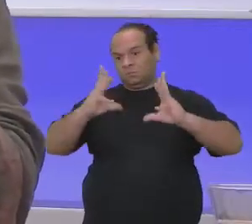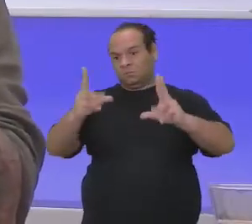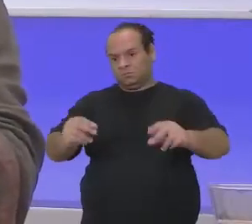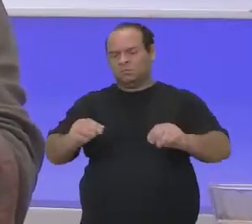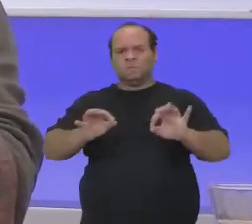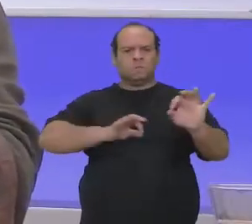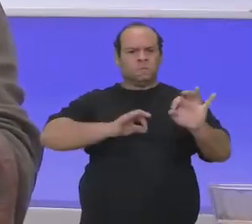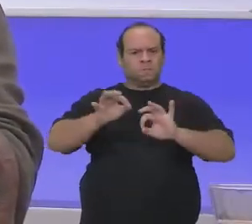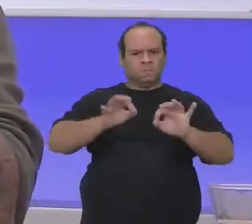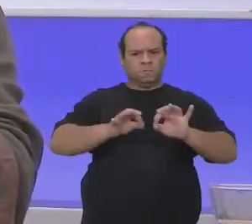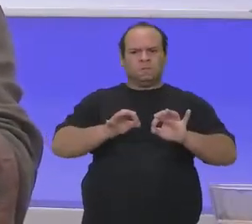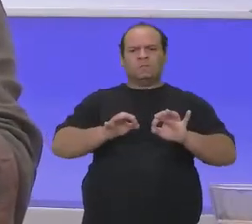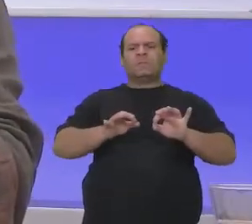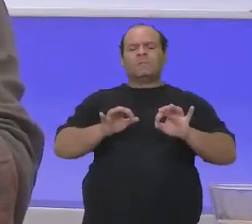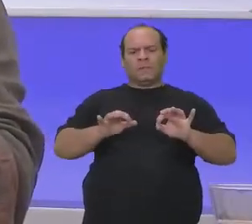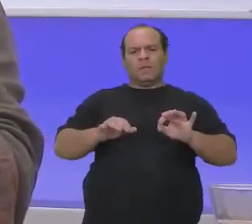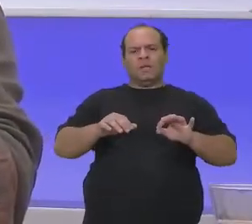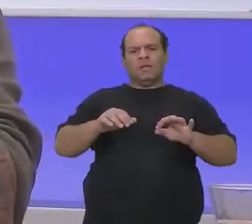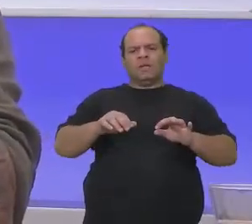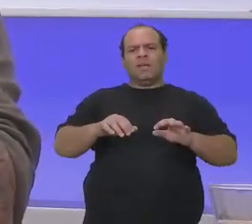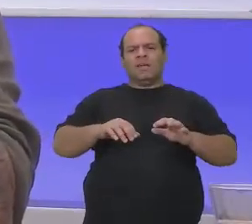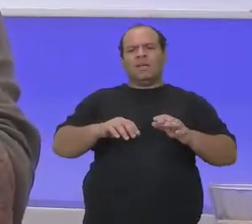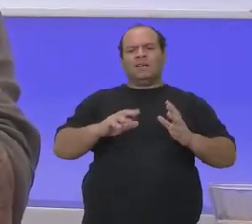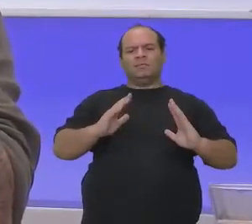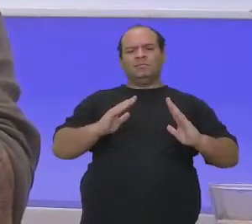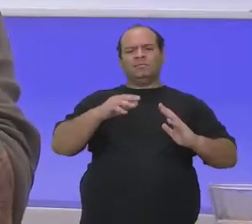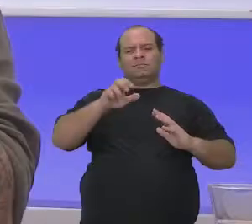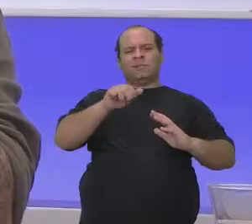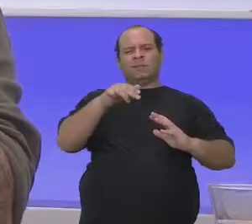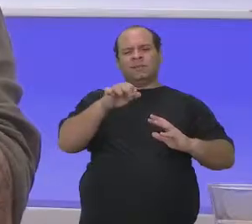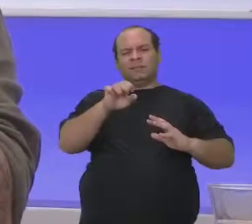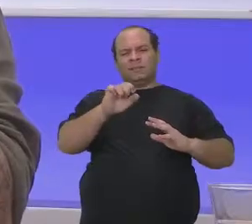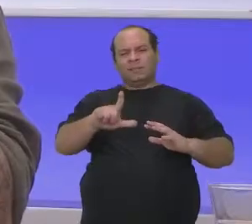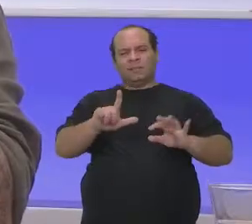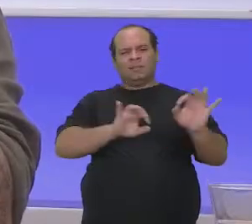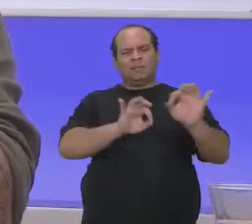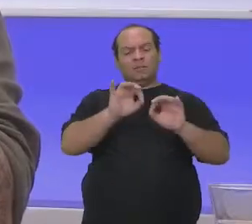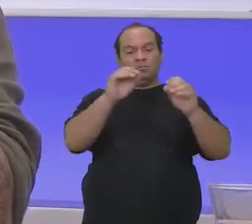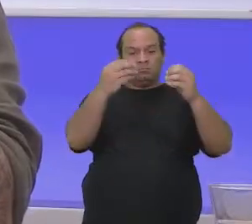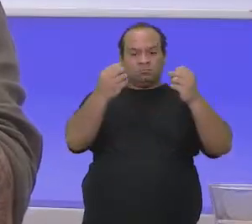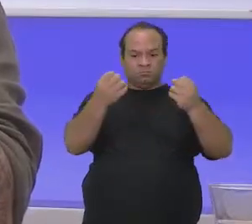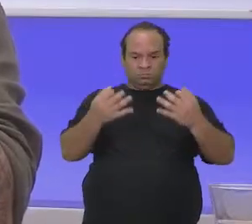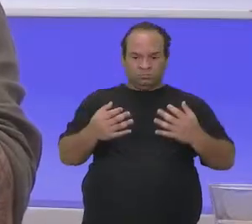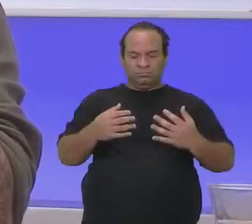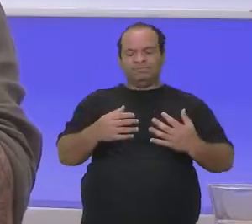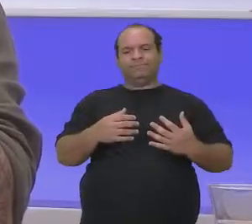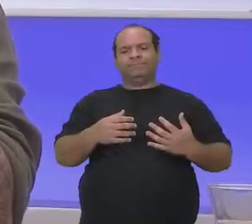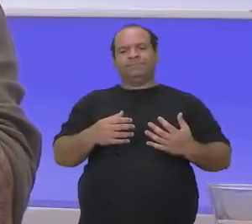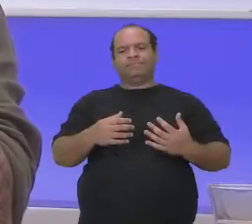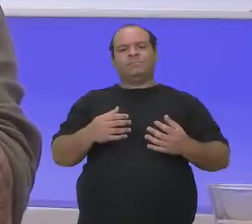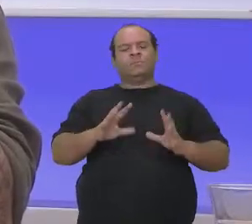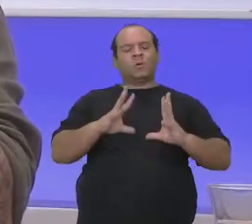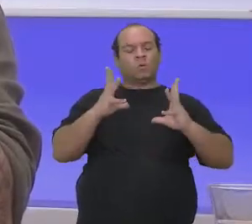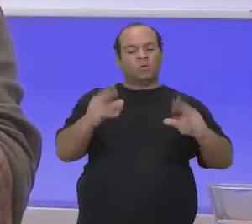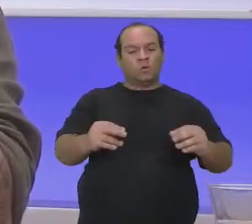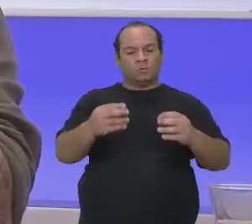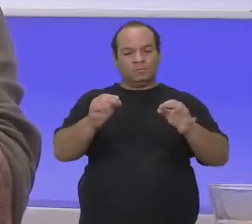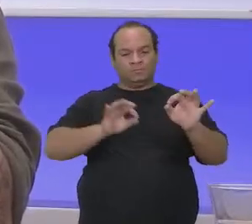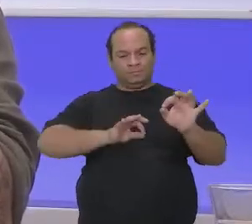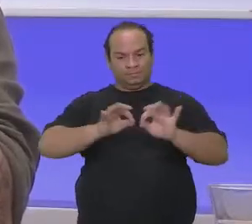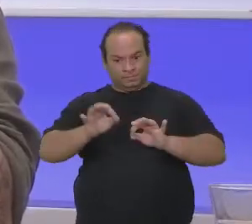reguladas pelo órgão que é a Agência Nacional de Energia Elétrica. que é a ANEEL. Toda essa